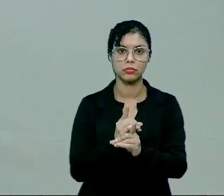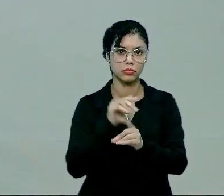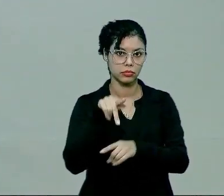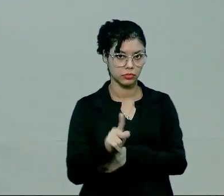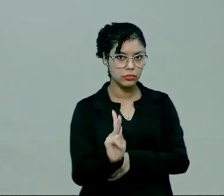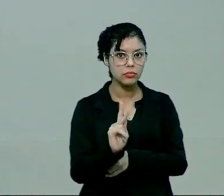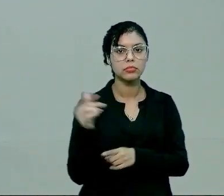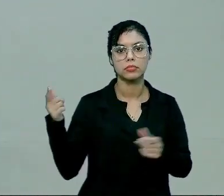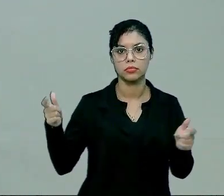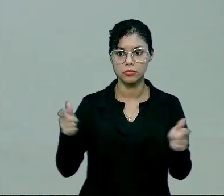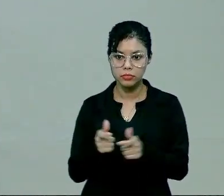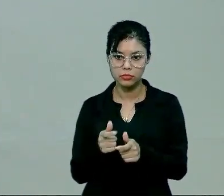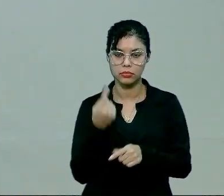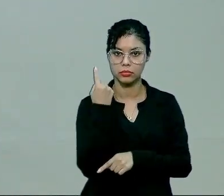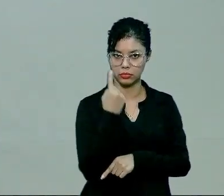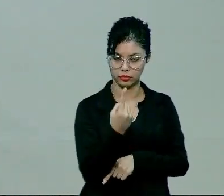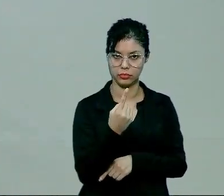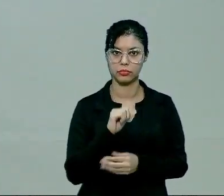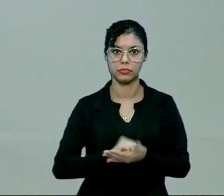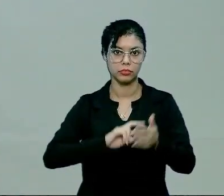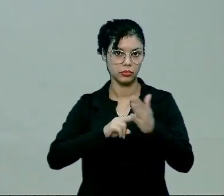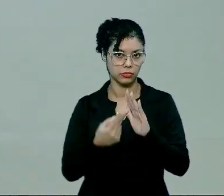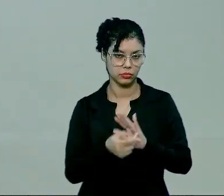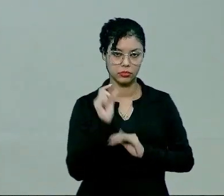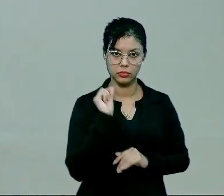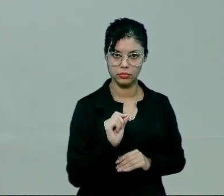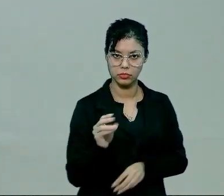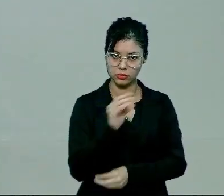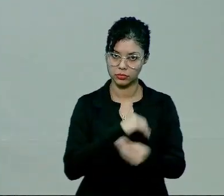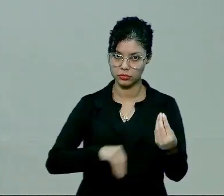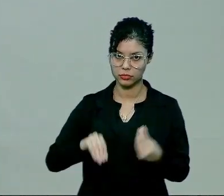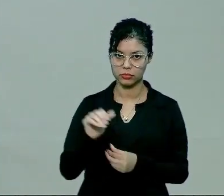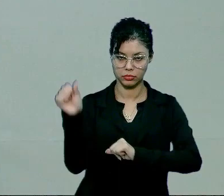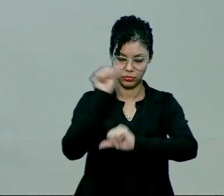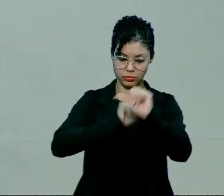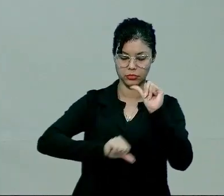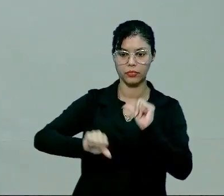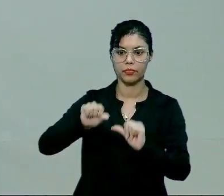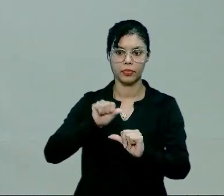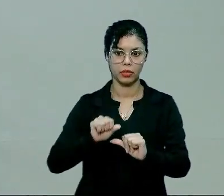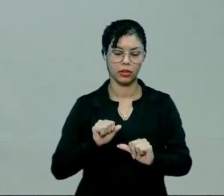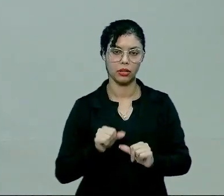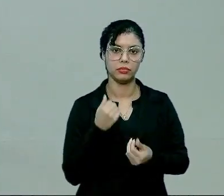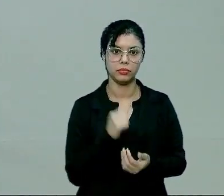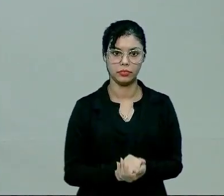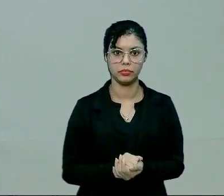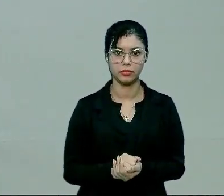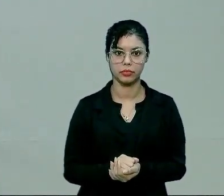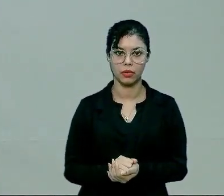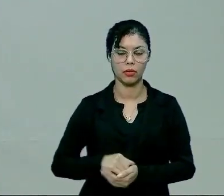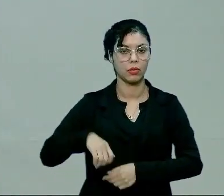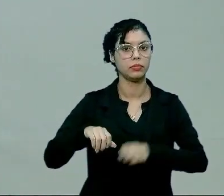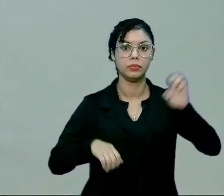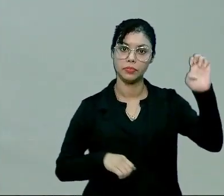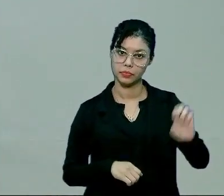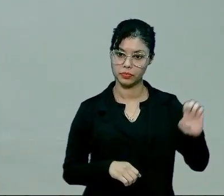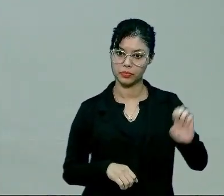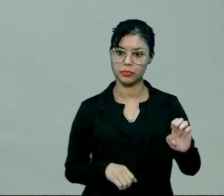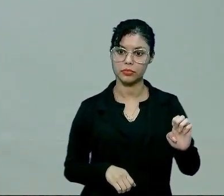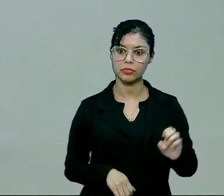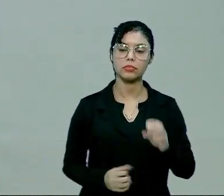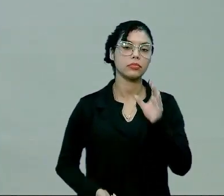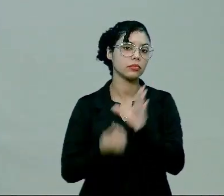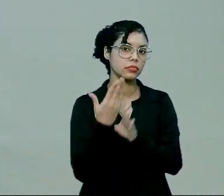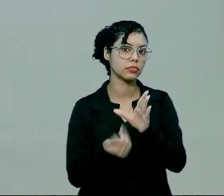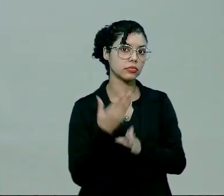esse K ele é menor que 1, isso significa que a minha reação ela é inversa, que ela se desloca para a esquerda, logo ela